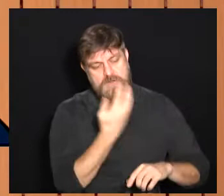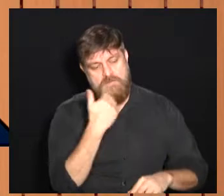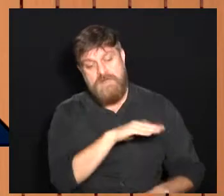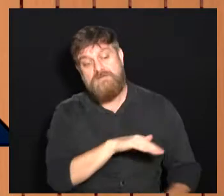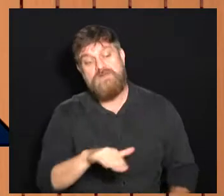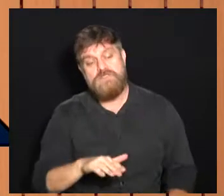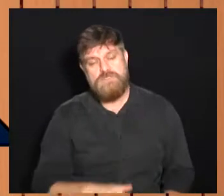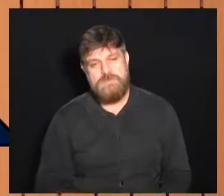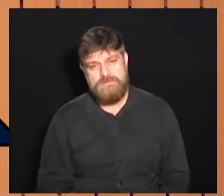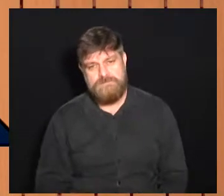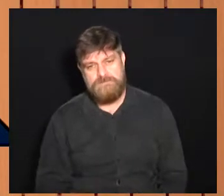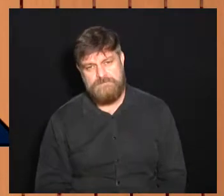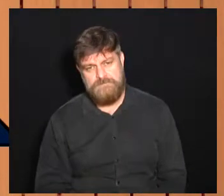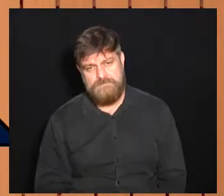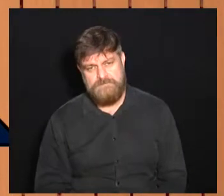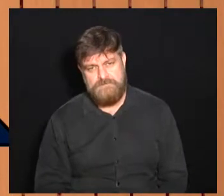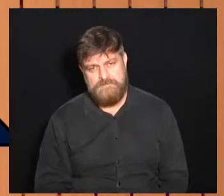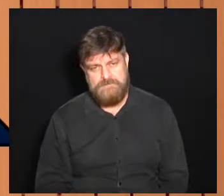infantis?